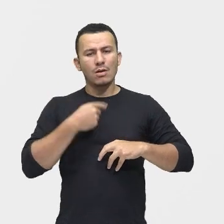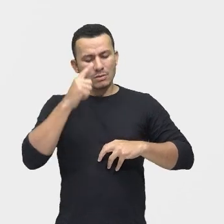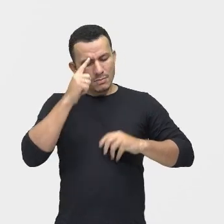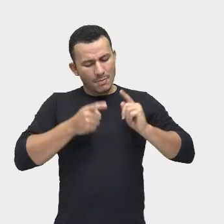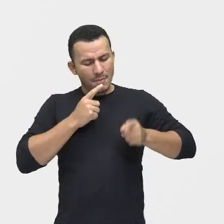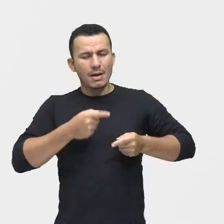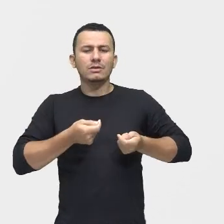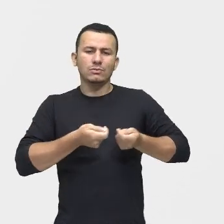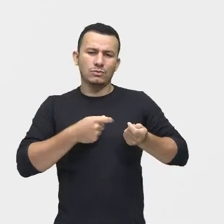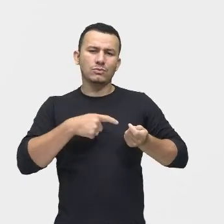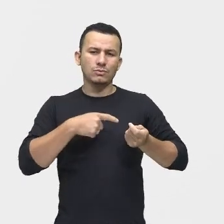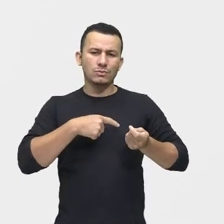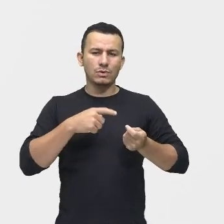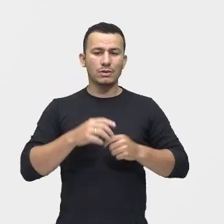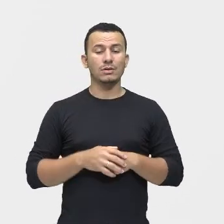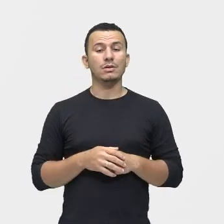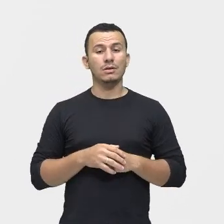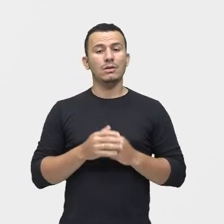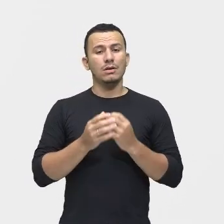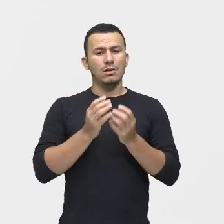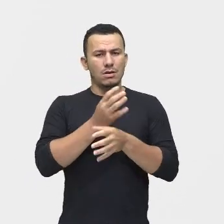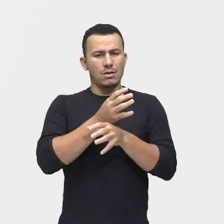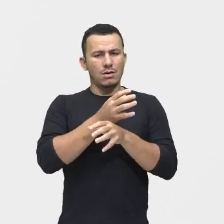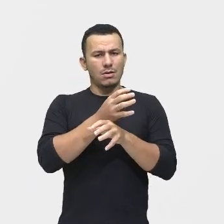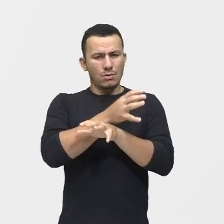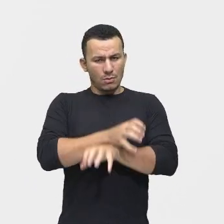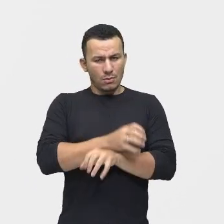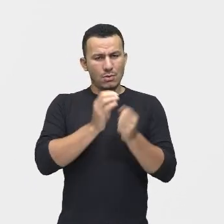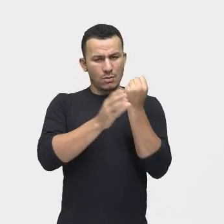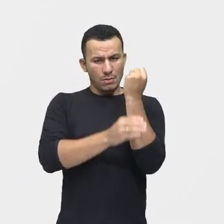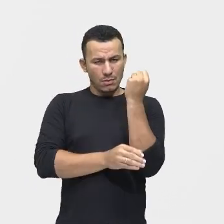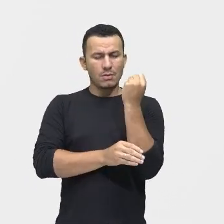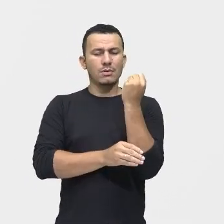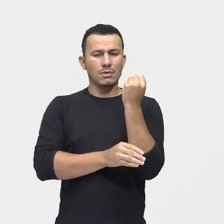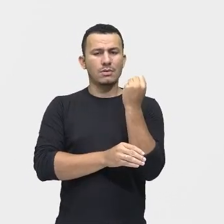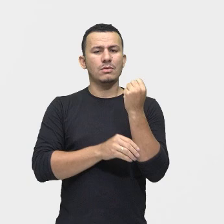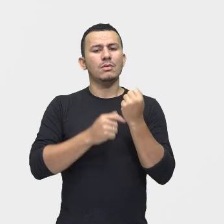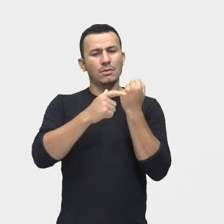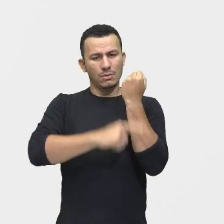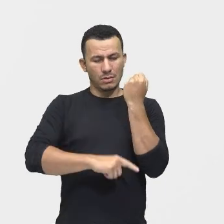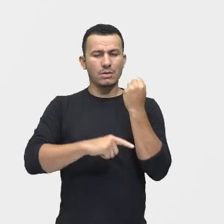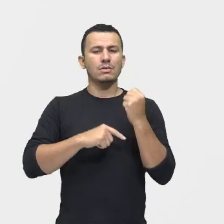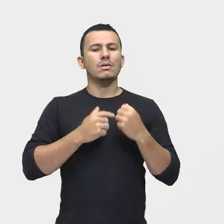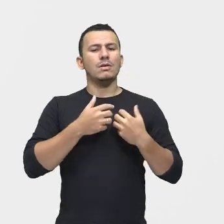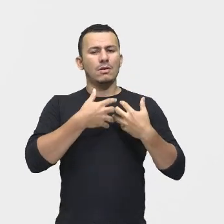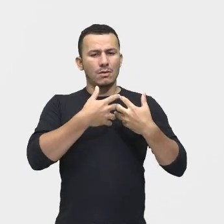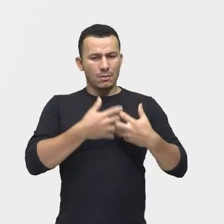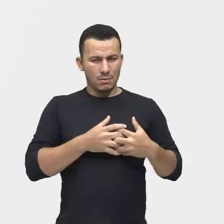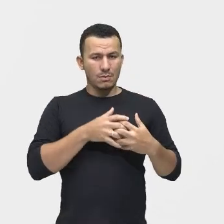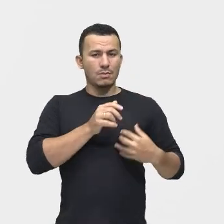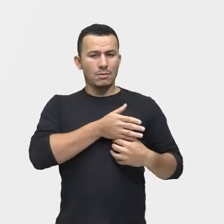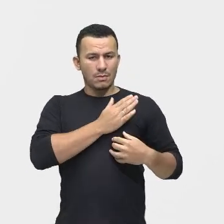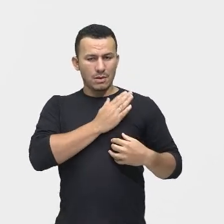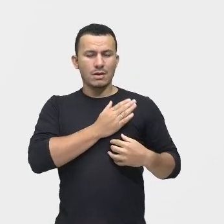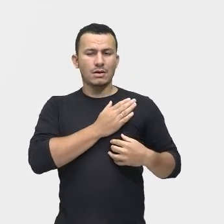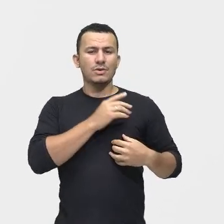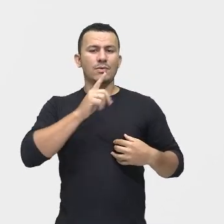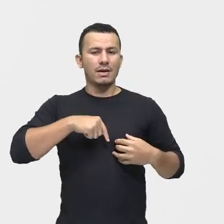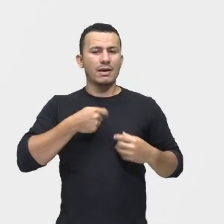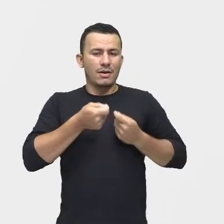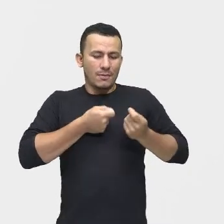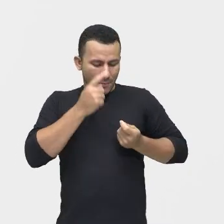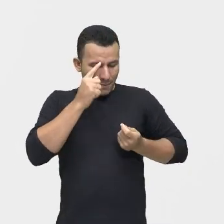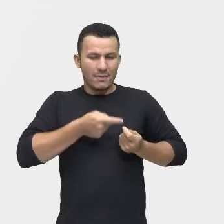movimento. Os músculos lisos e cardíacos, por sua vez, apresentam contração